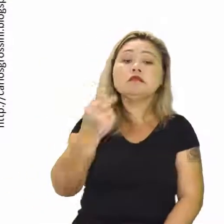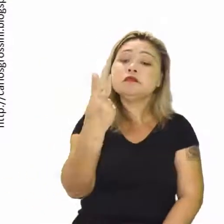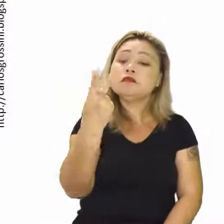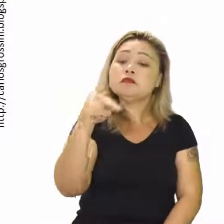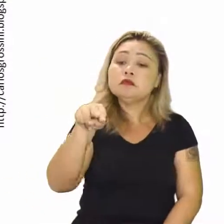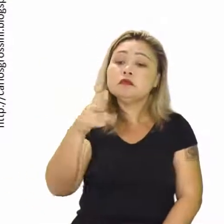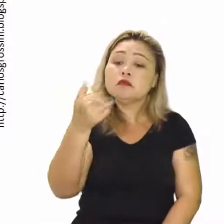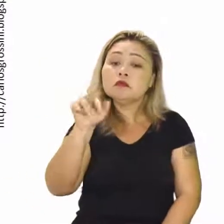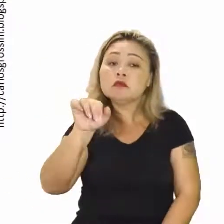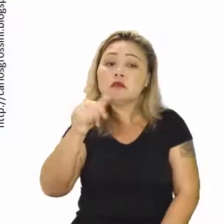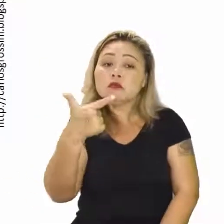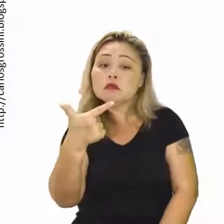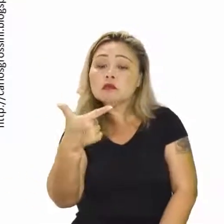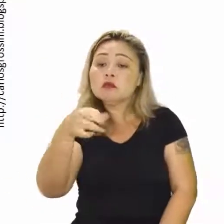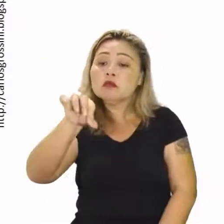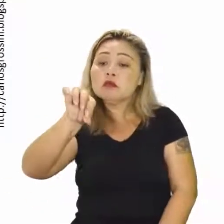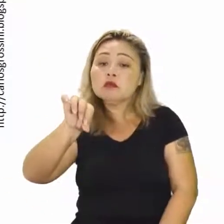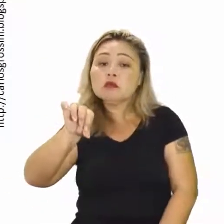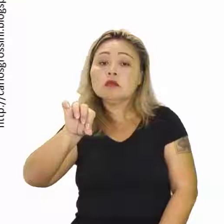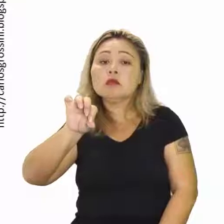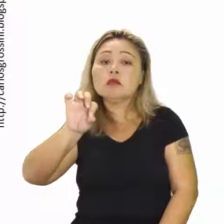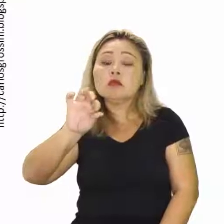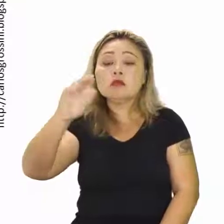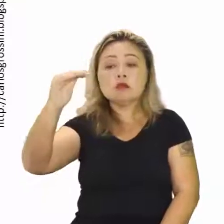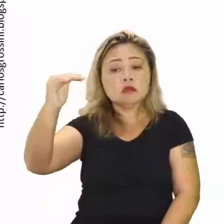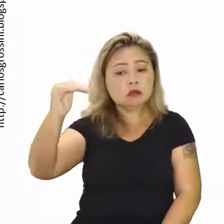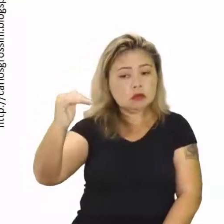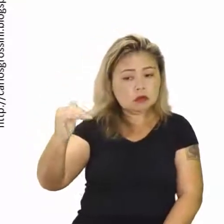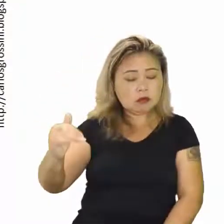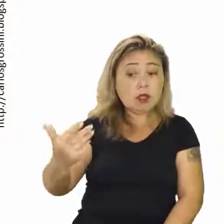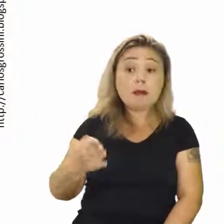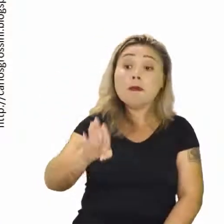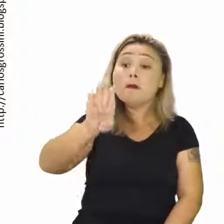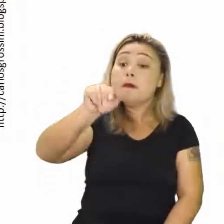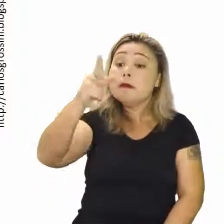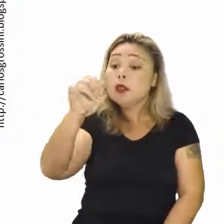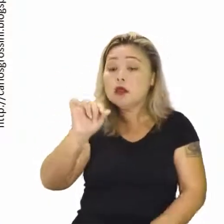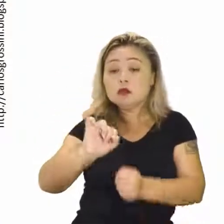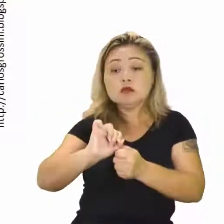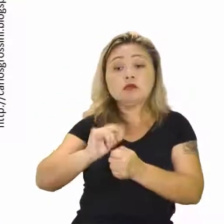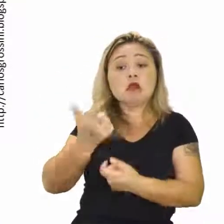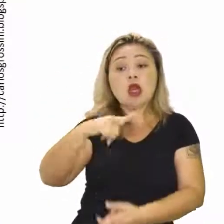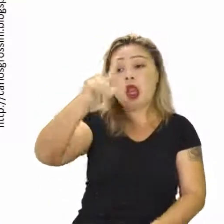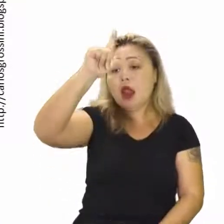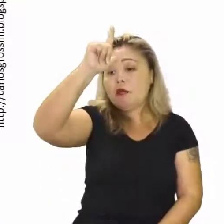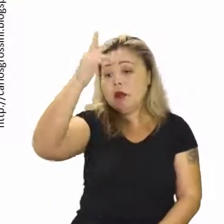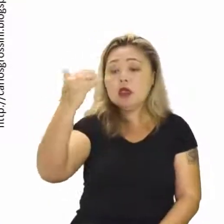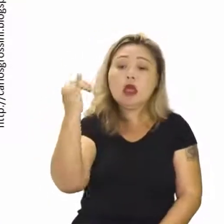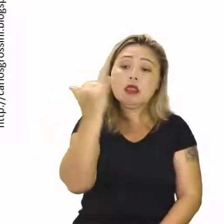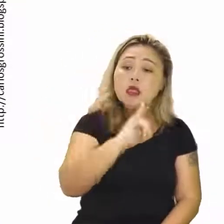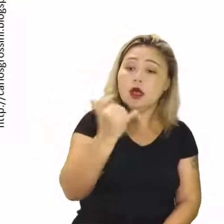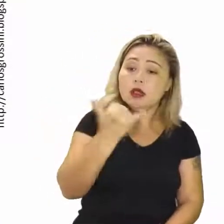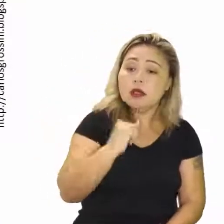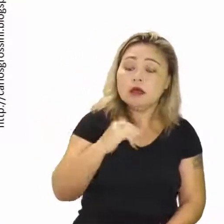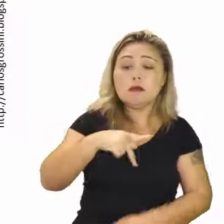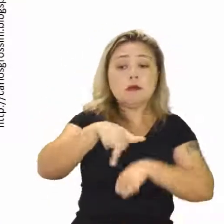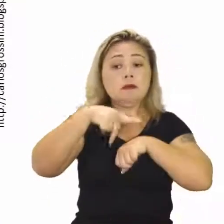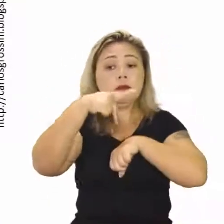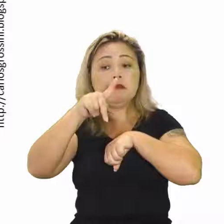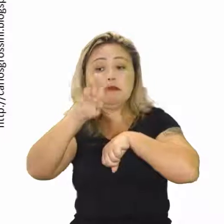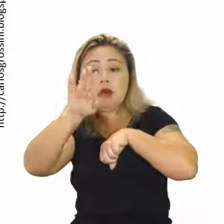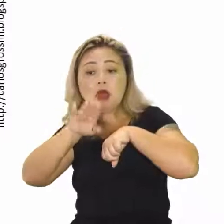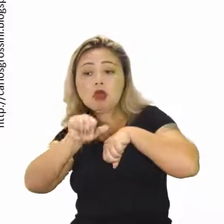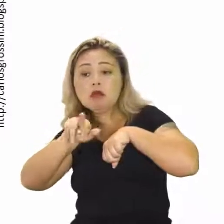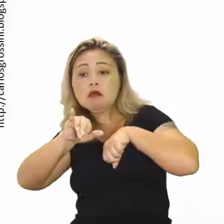2 bilhões e 296, e assim por diante. Alemanha, Itália, Países